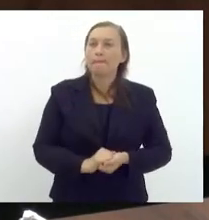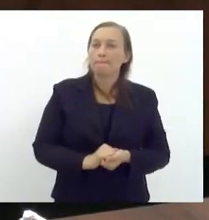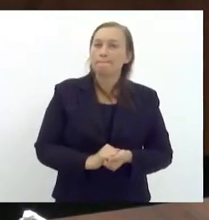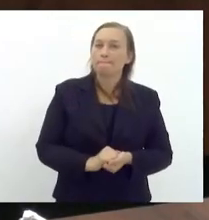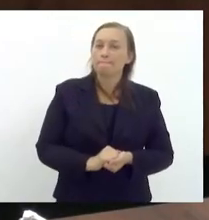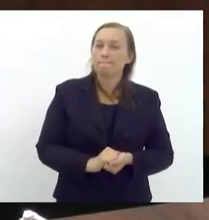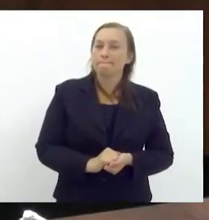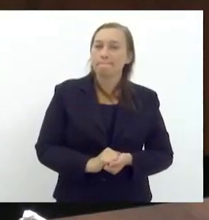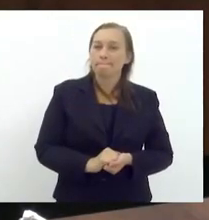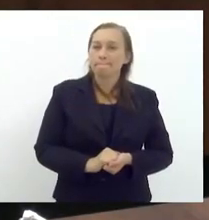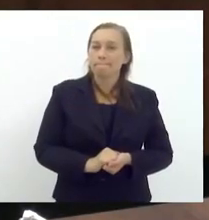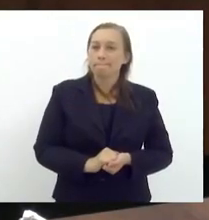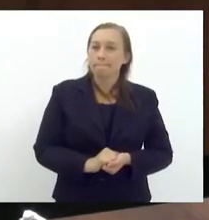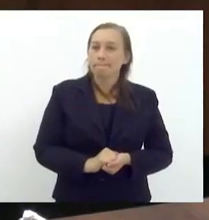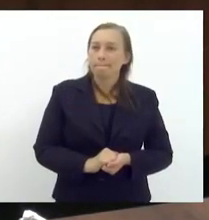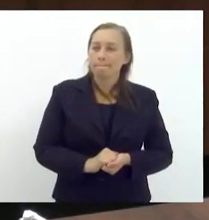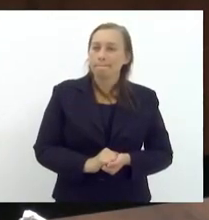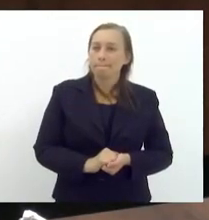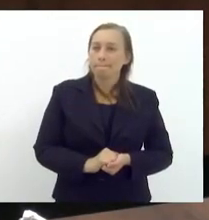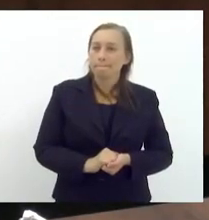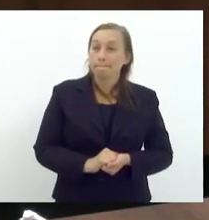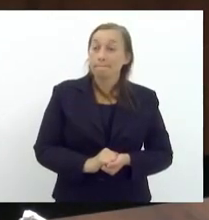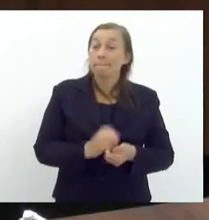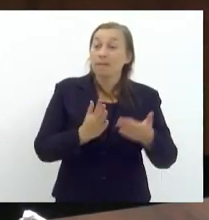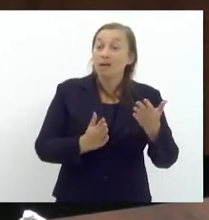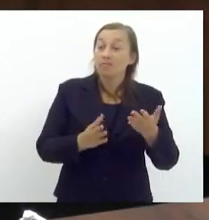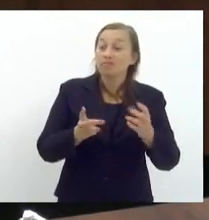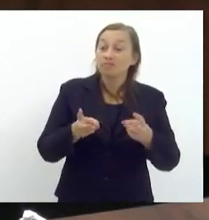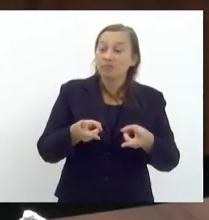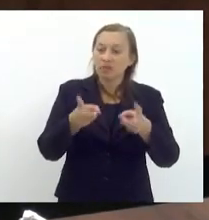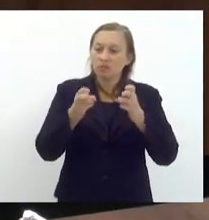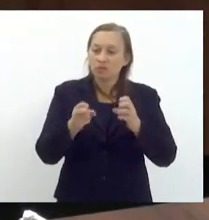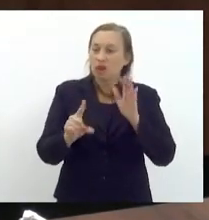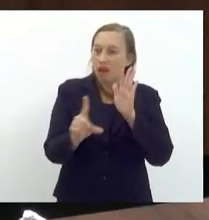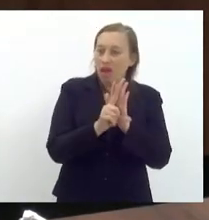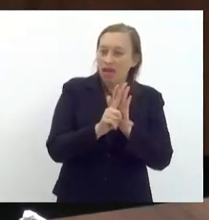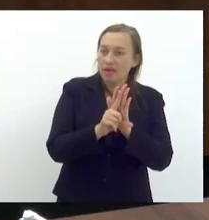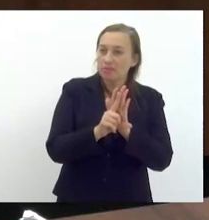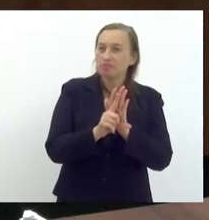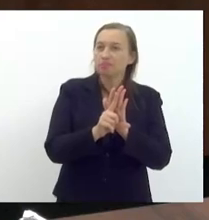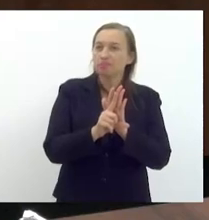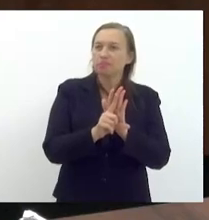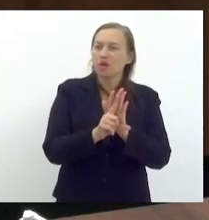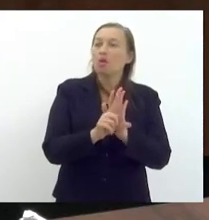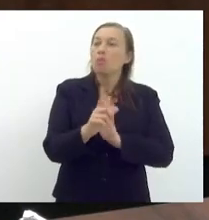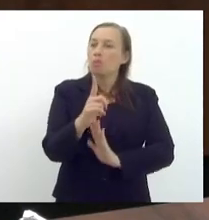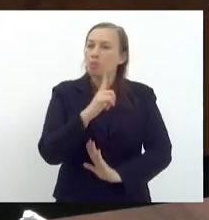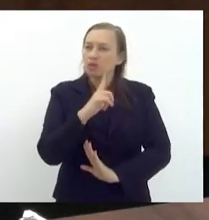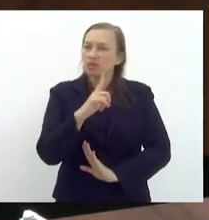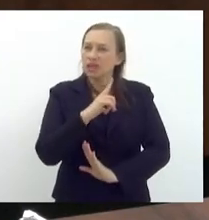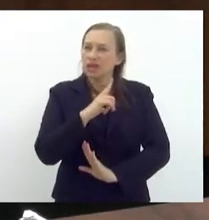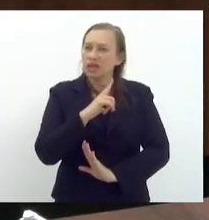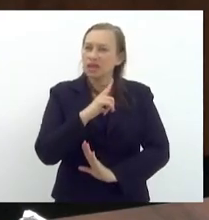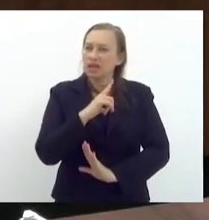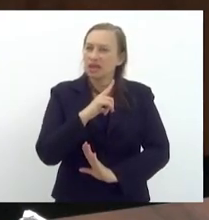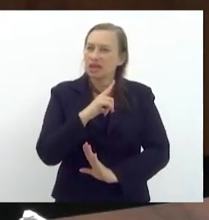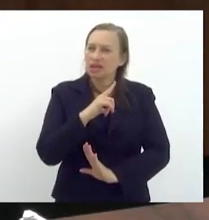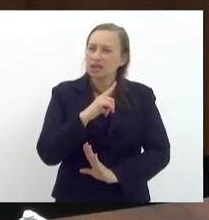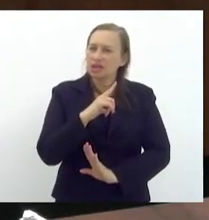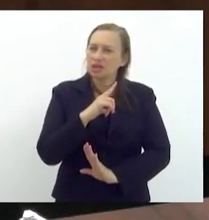considerou Vale daquela lei por ela ter por ela ter